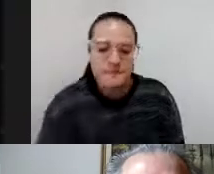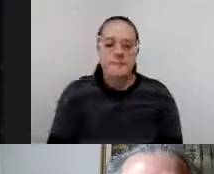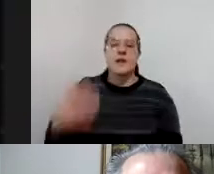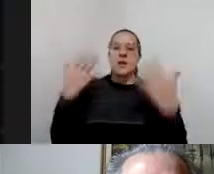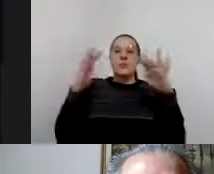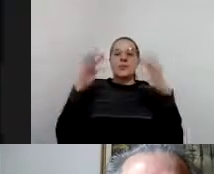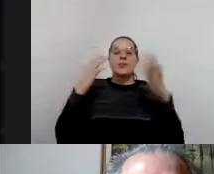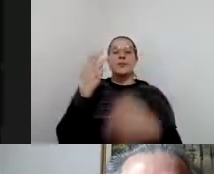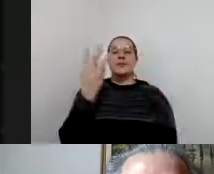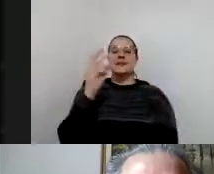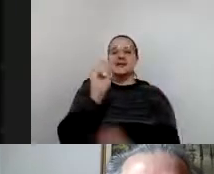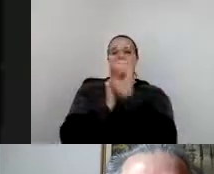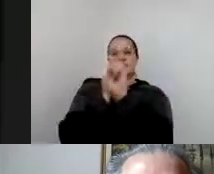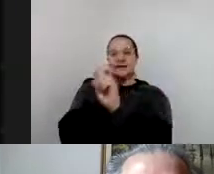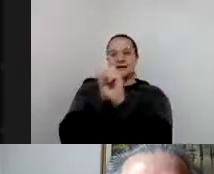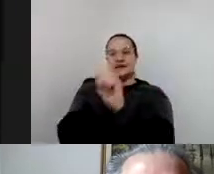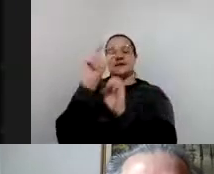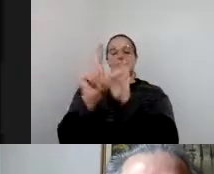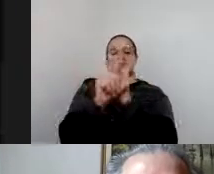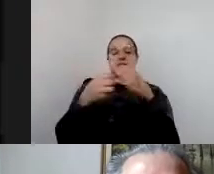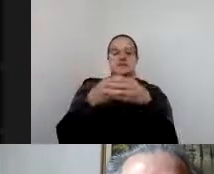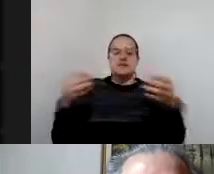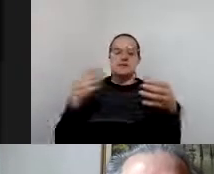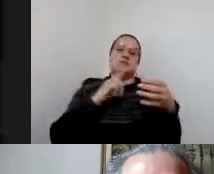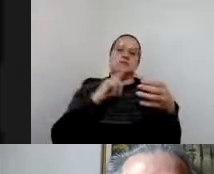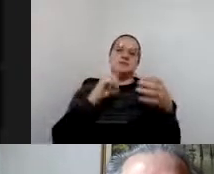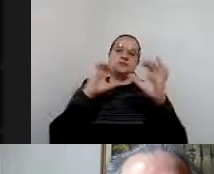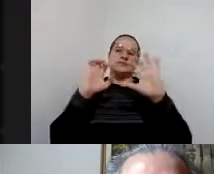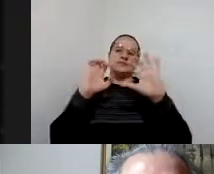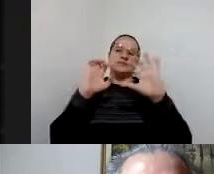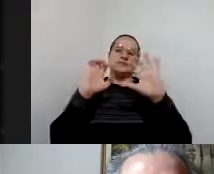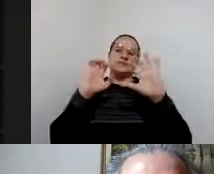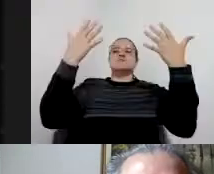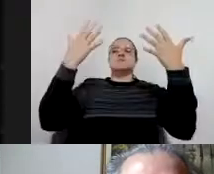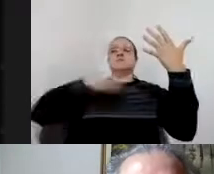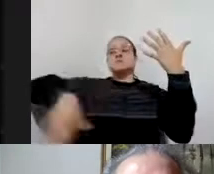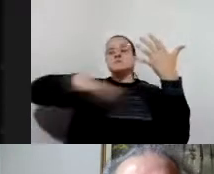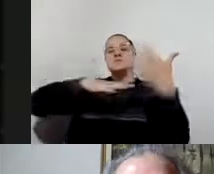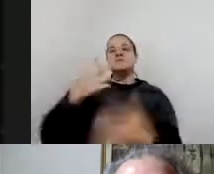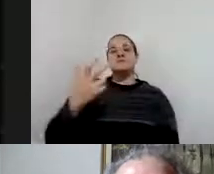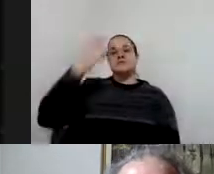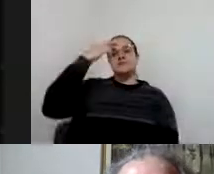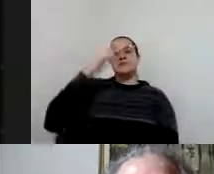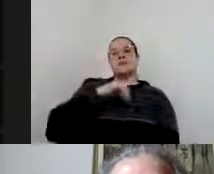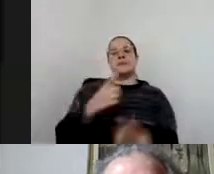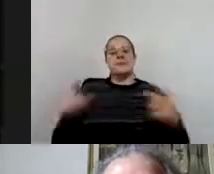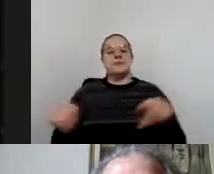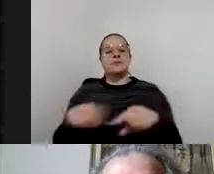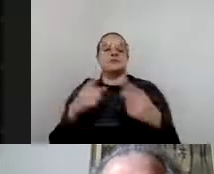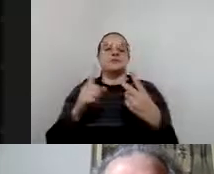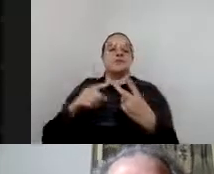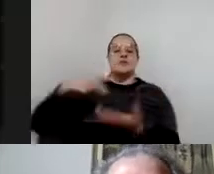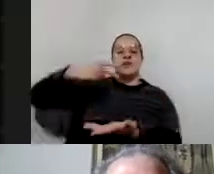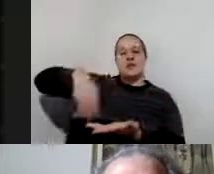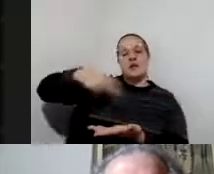teremos alguns eventos culturais. Teremos apresentação de atividades musicais, de dança, de